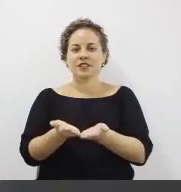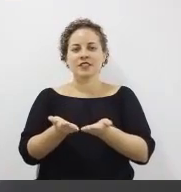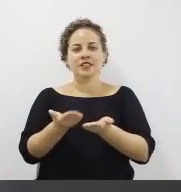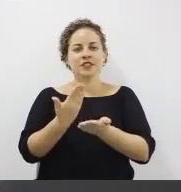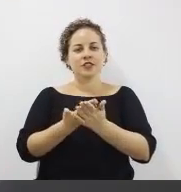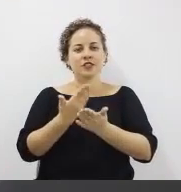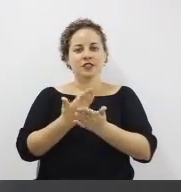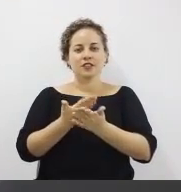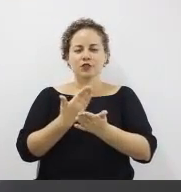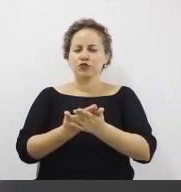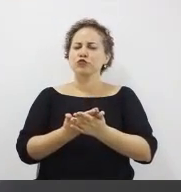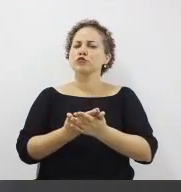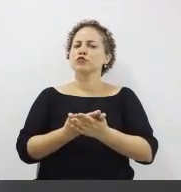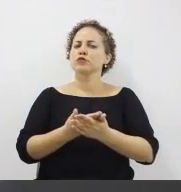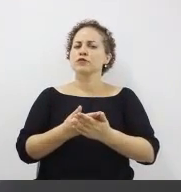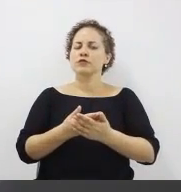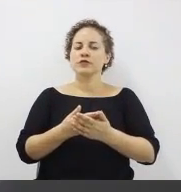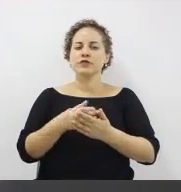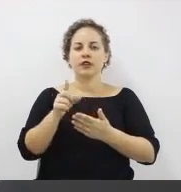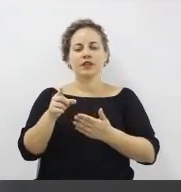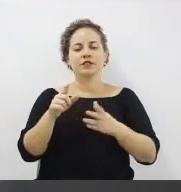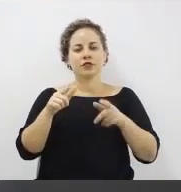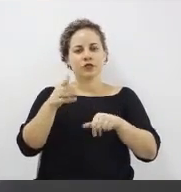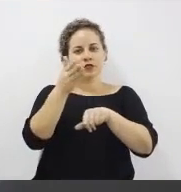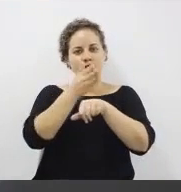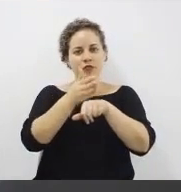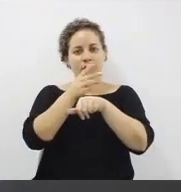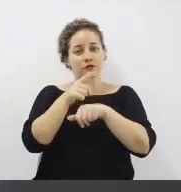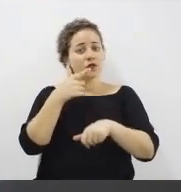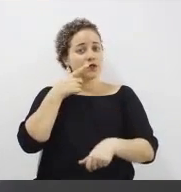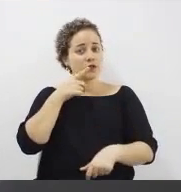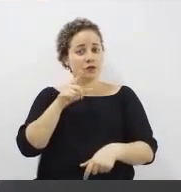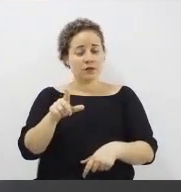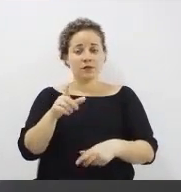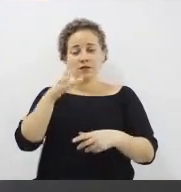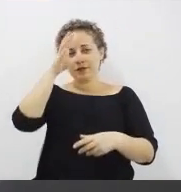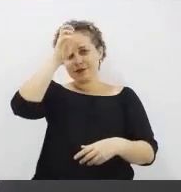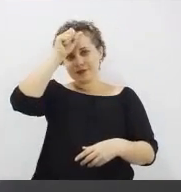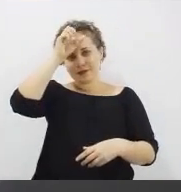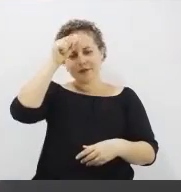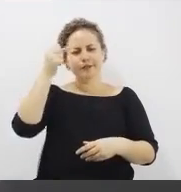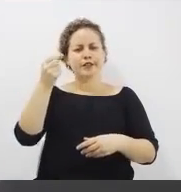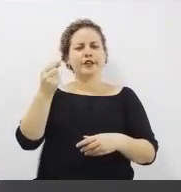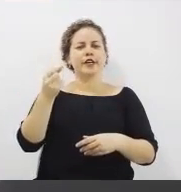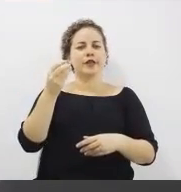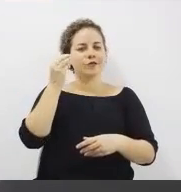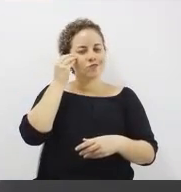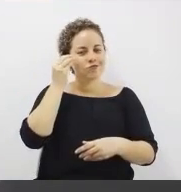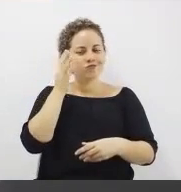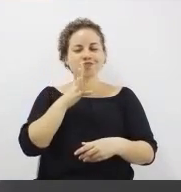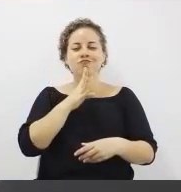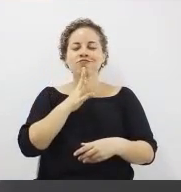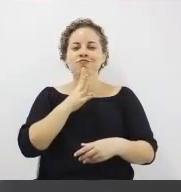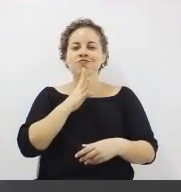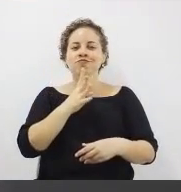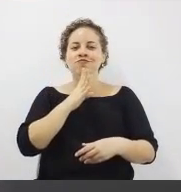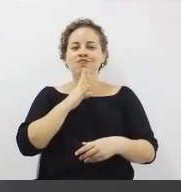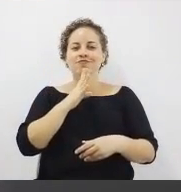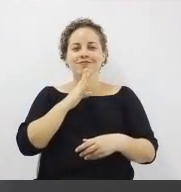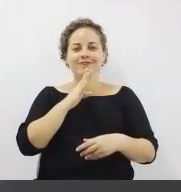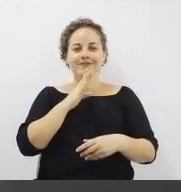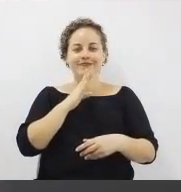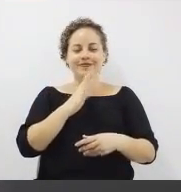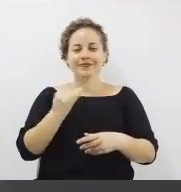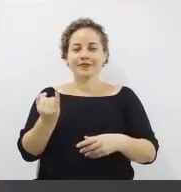estudos, estudem e assistam aos vídeos para que consigam aprender, adquirir conhecimento e